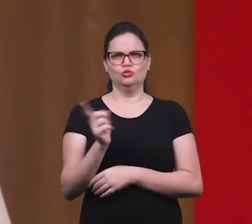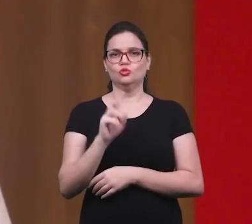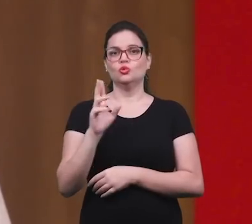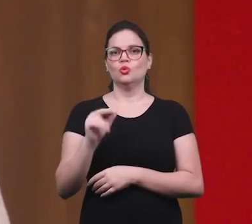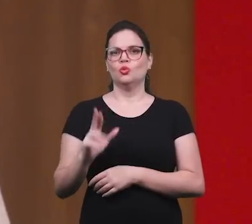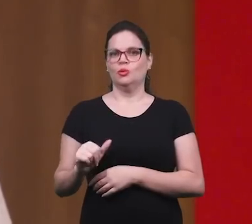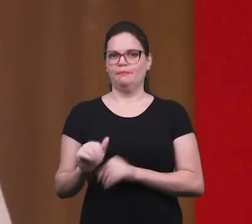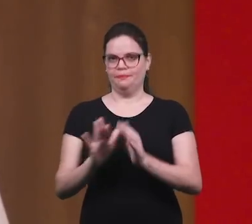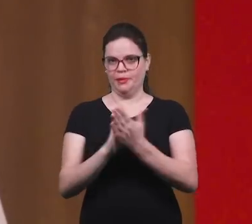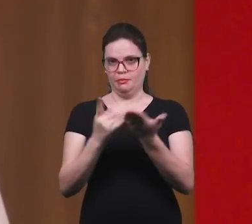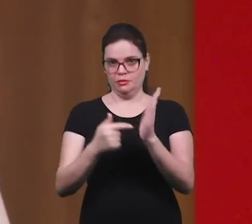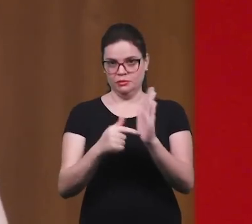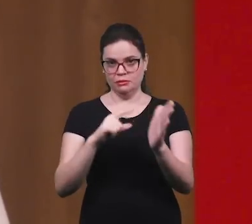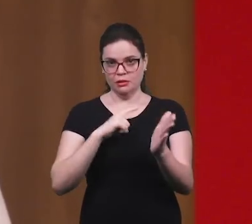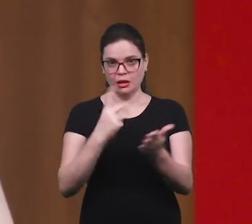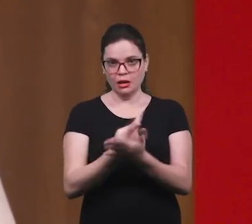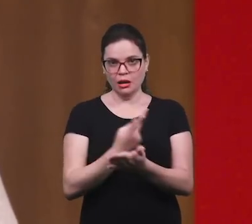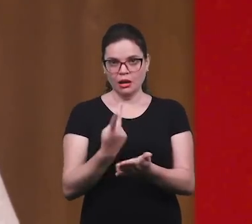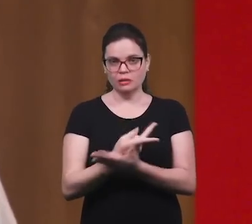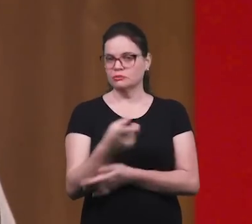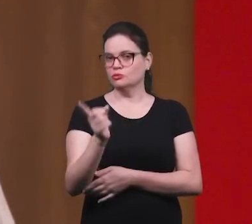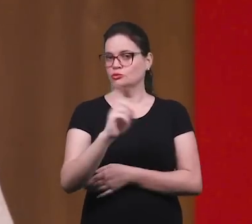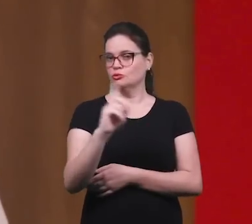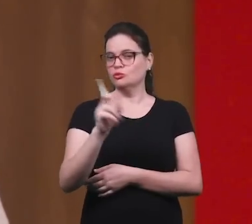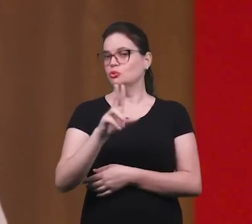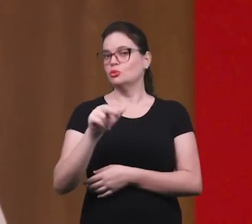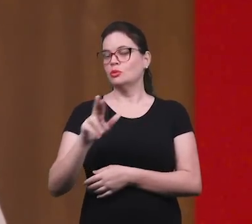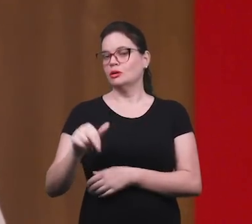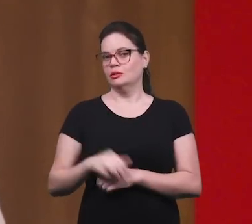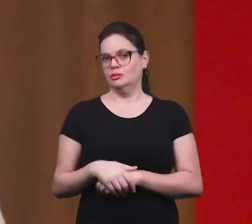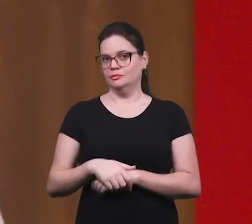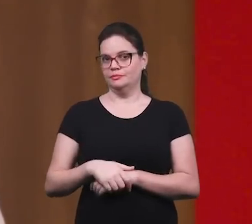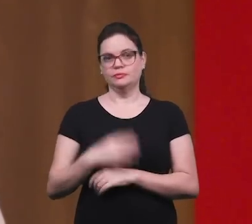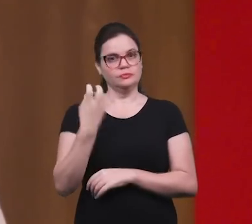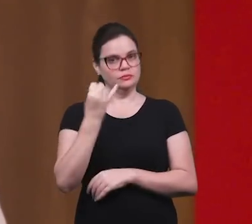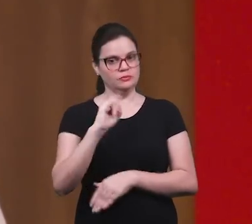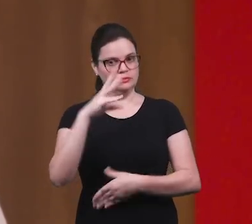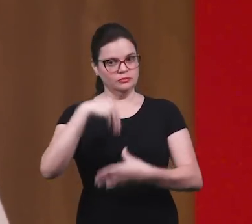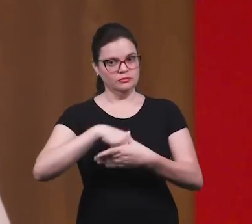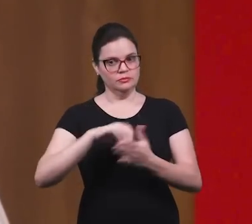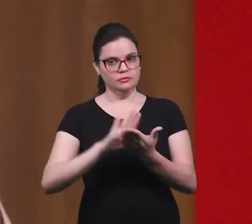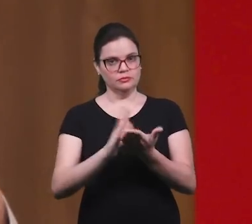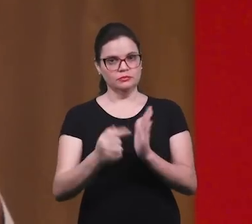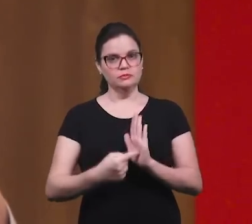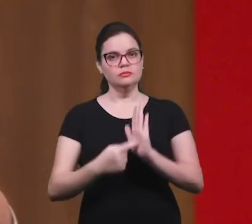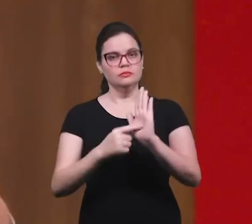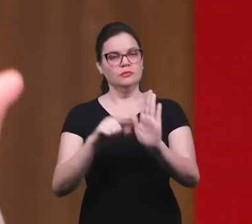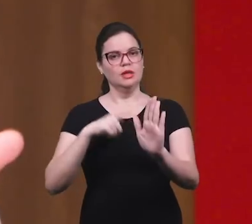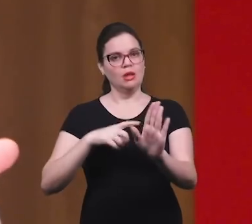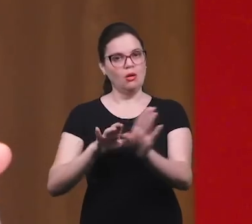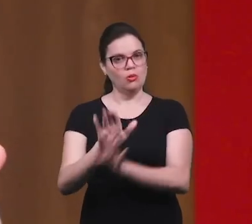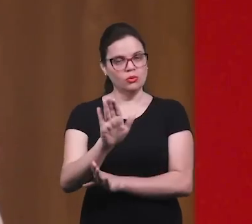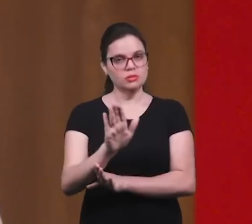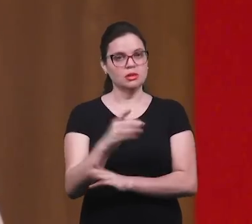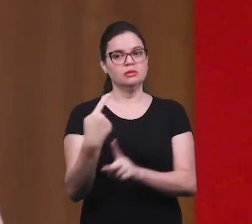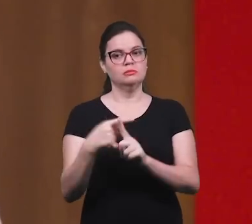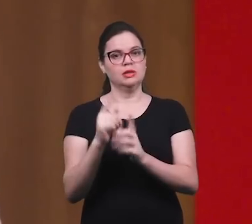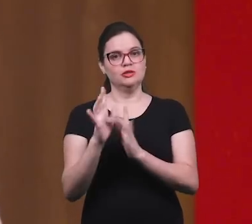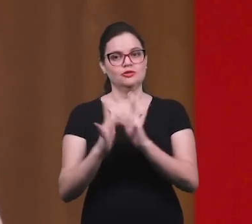não erra. Então, se está na palavra, se ouve o próprio Senhor